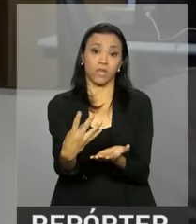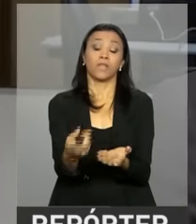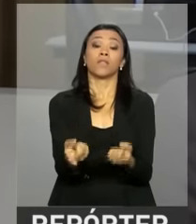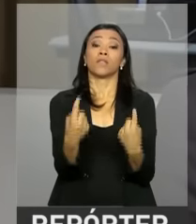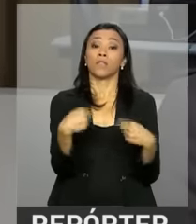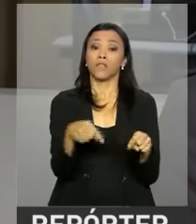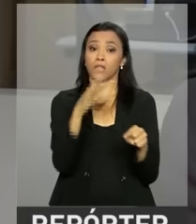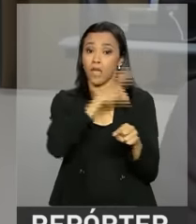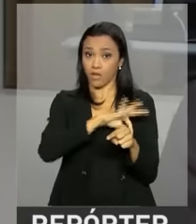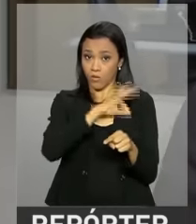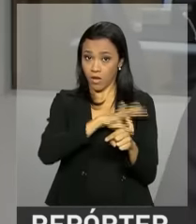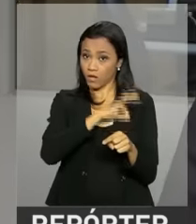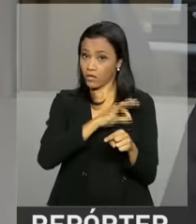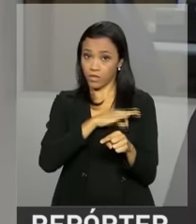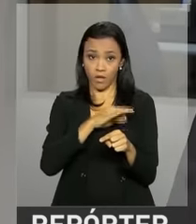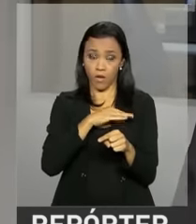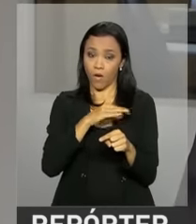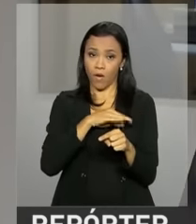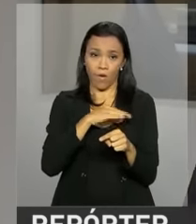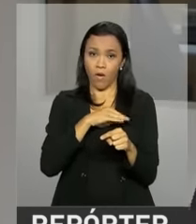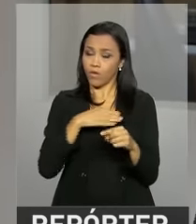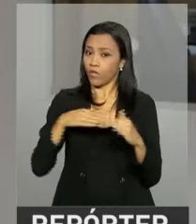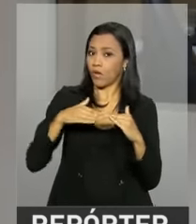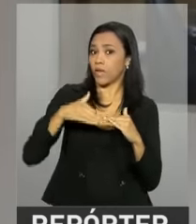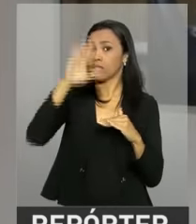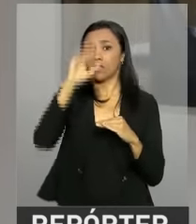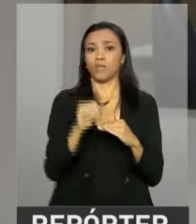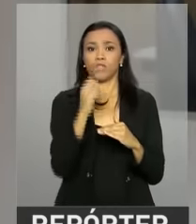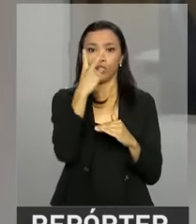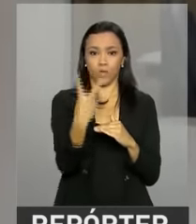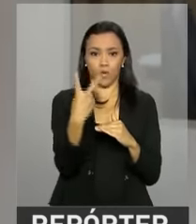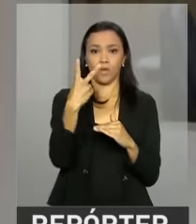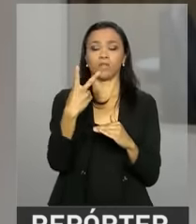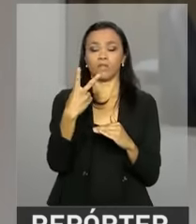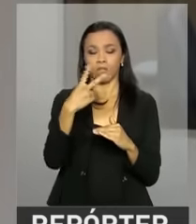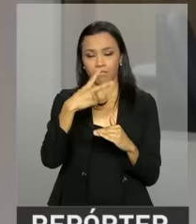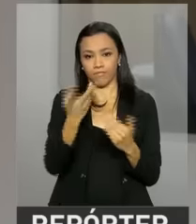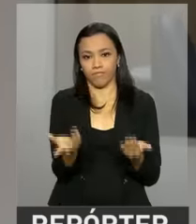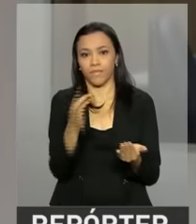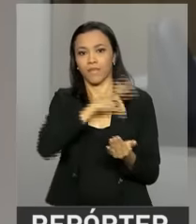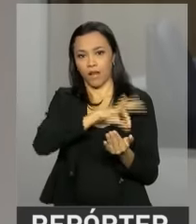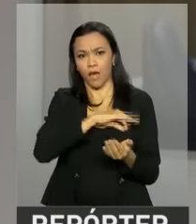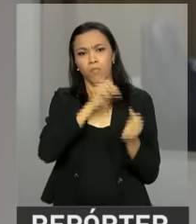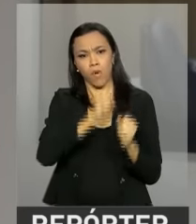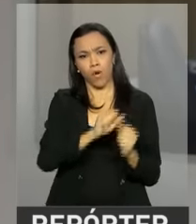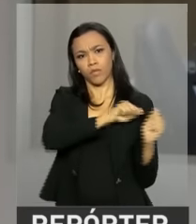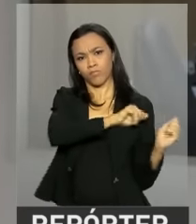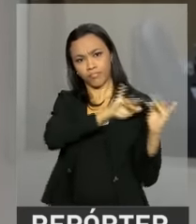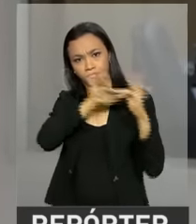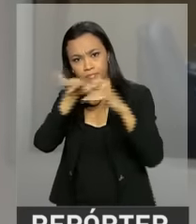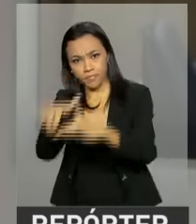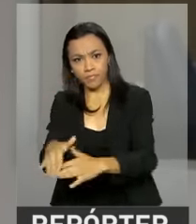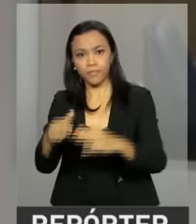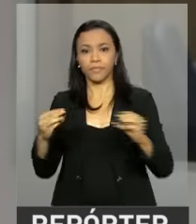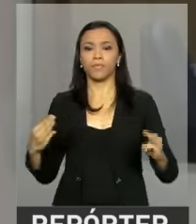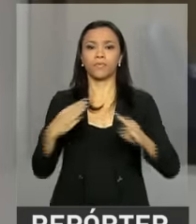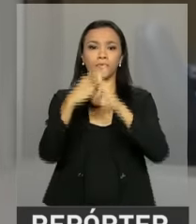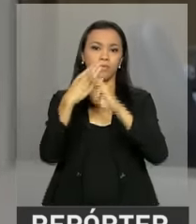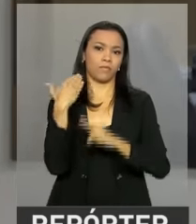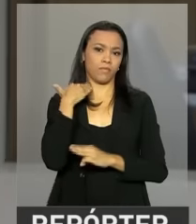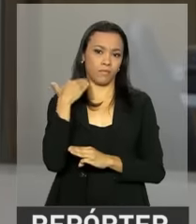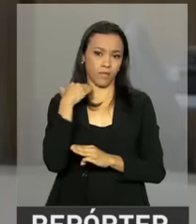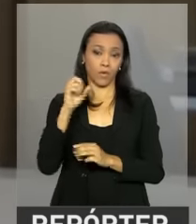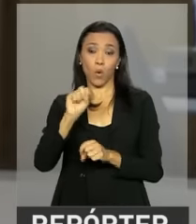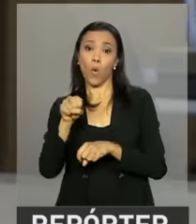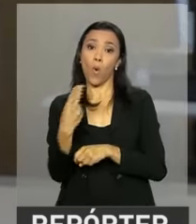remuneração não ultrapassou a dois salários mínimos eles poderão comparecer numa agência da Caixa Econômica Federal